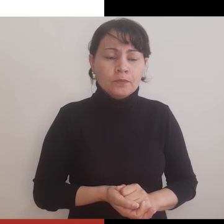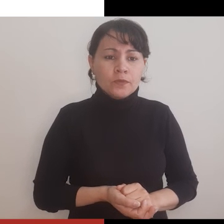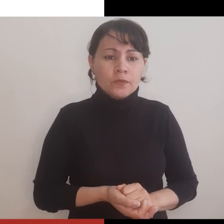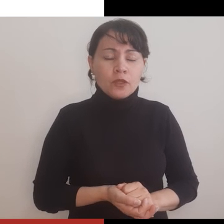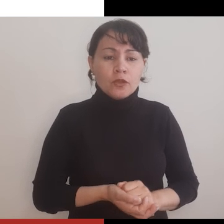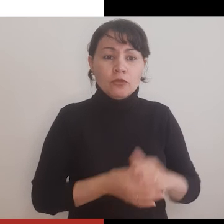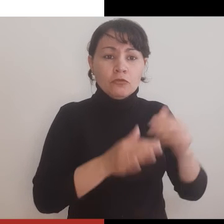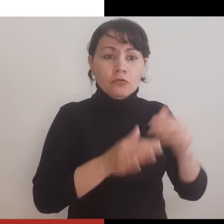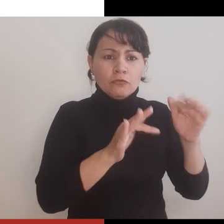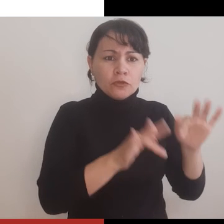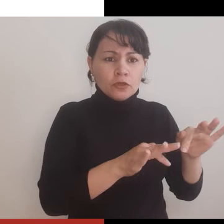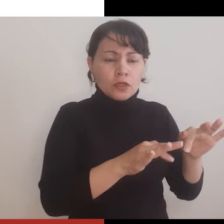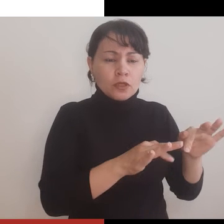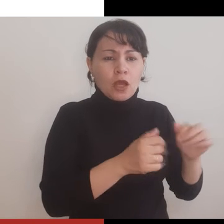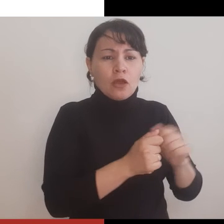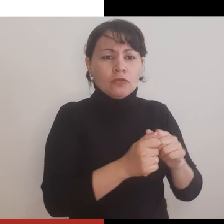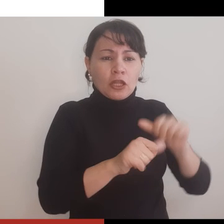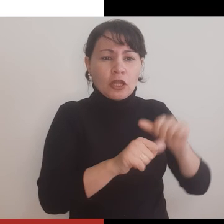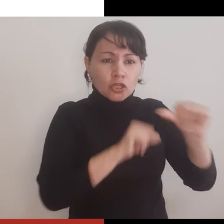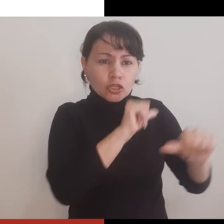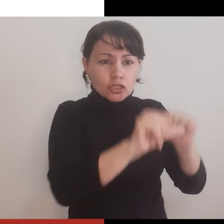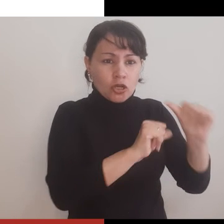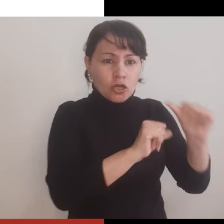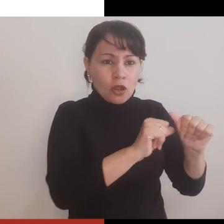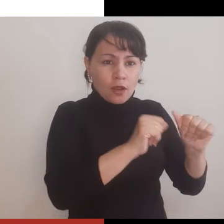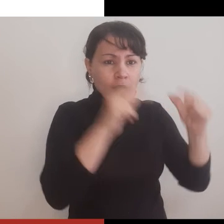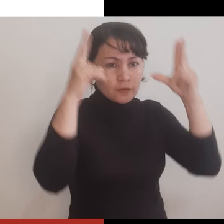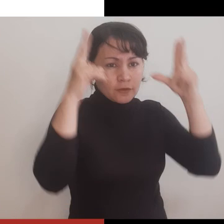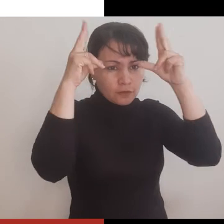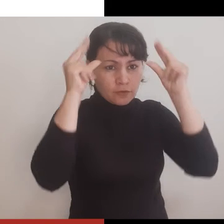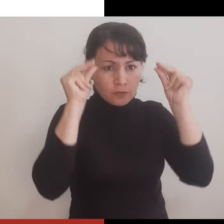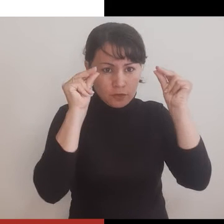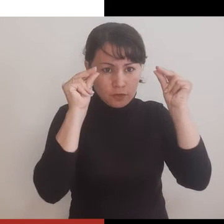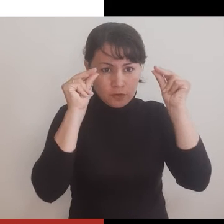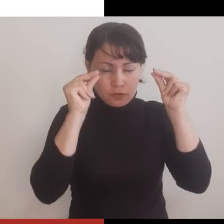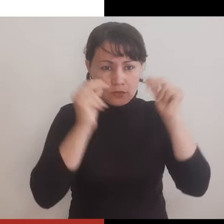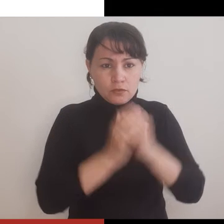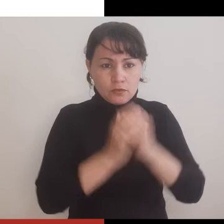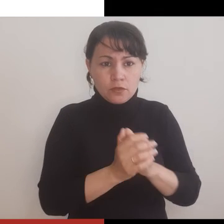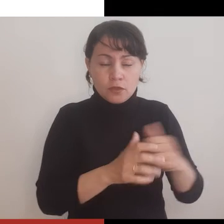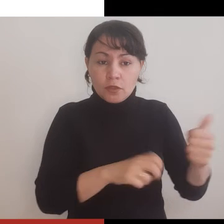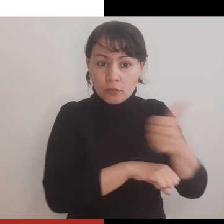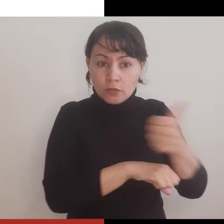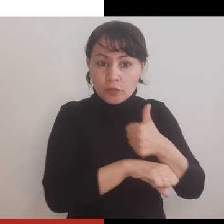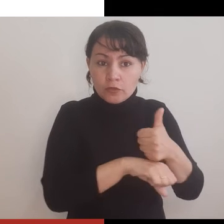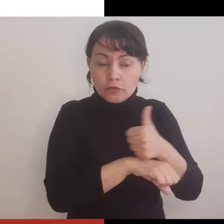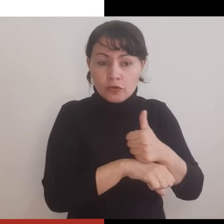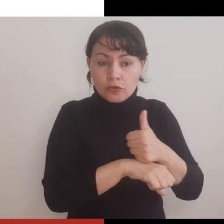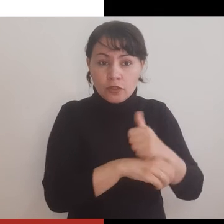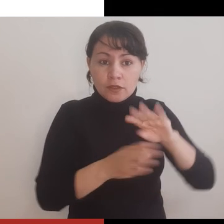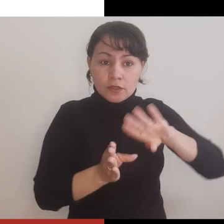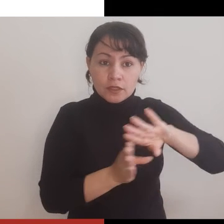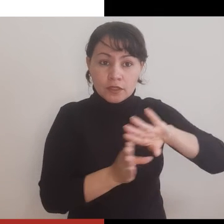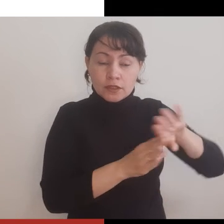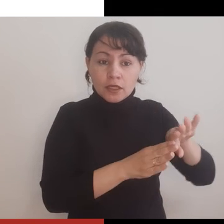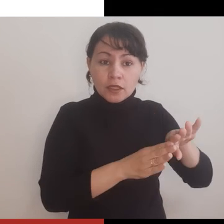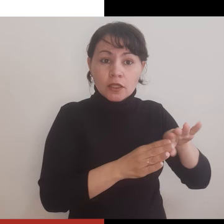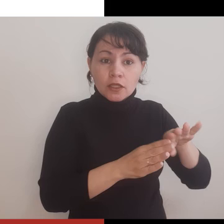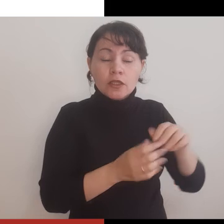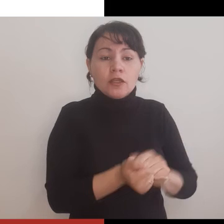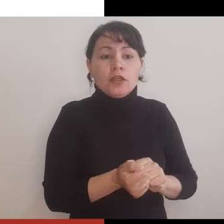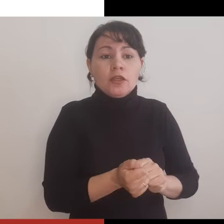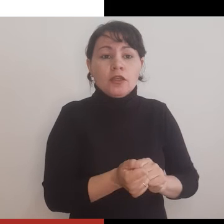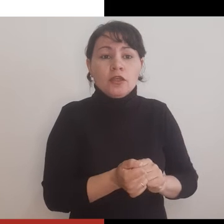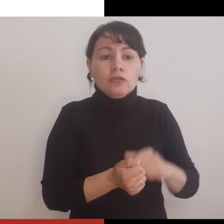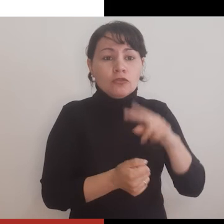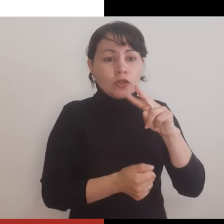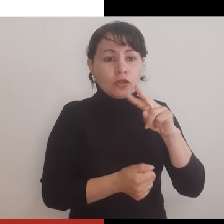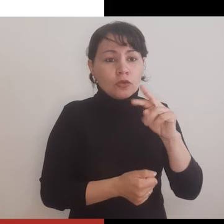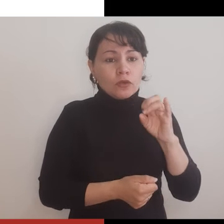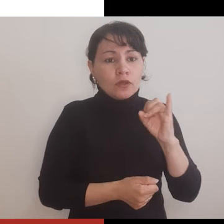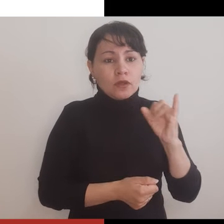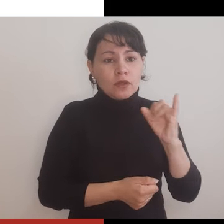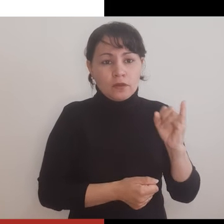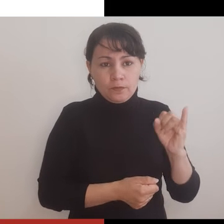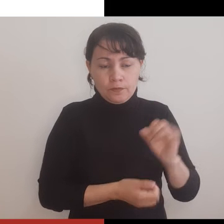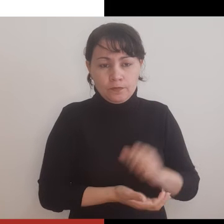do final do plantão ou do momento em que esse profissional está saindo da unidade de terapia